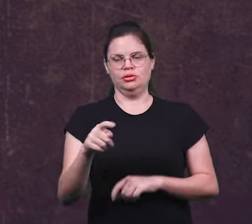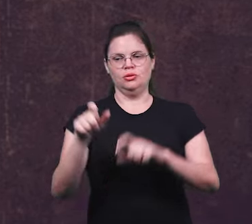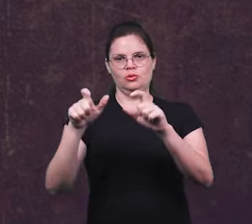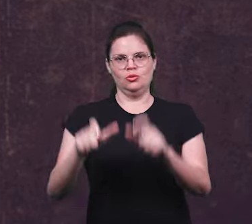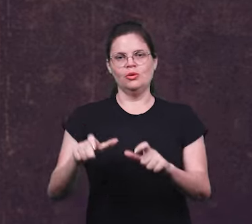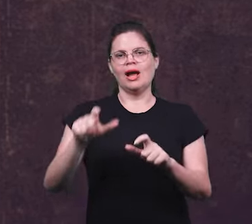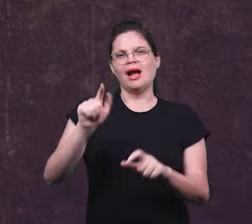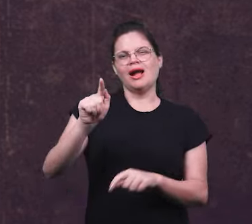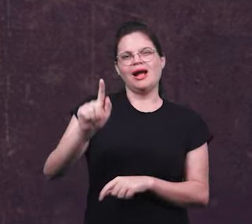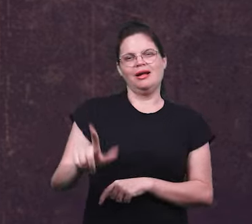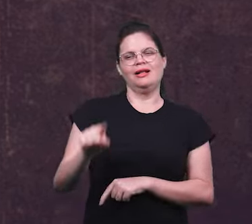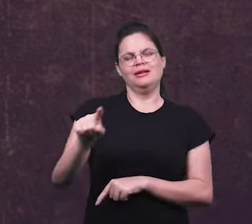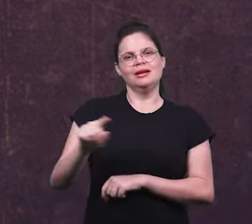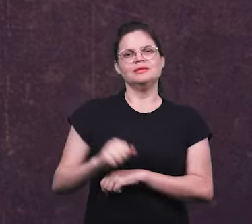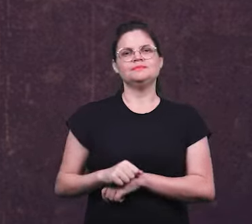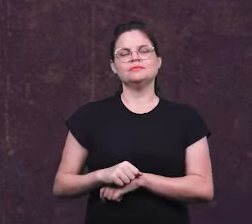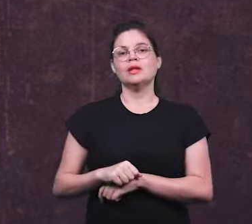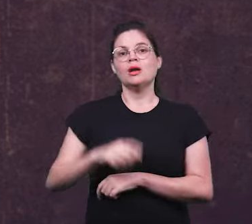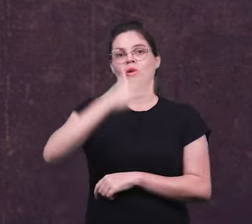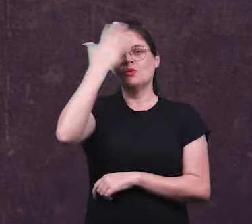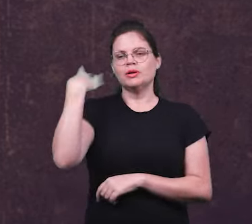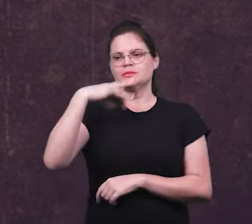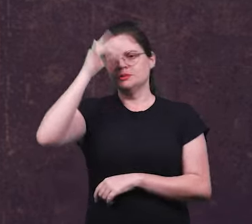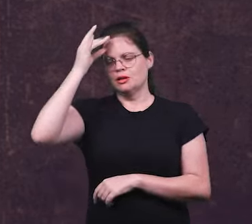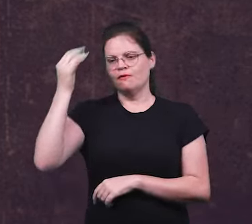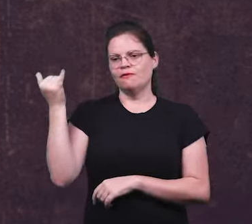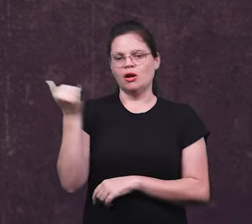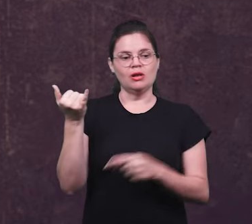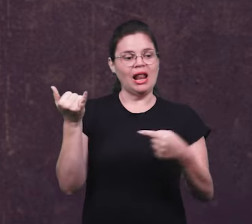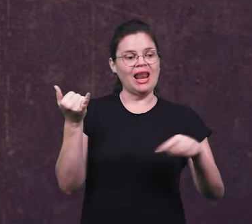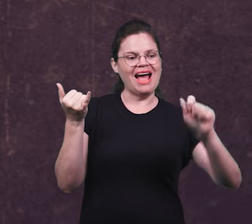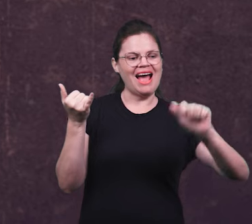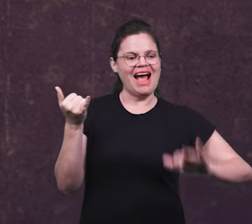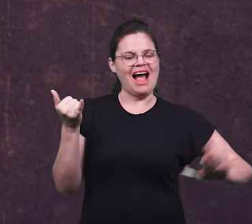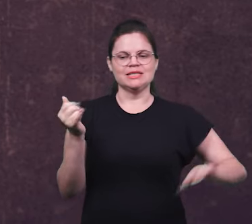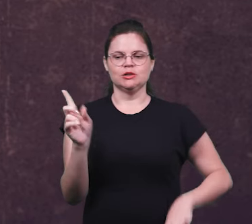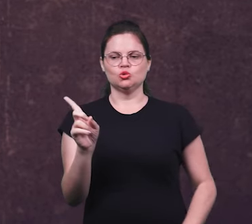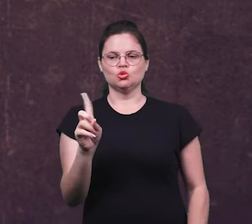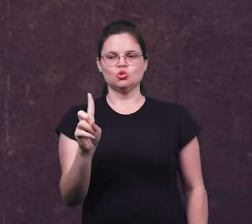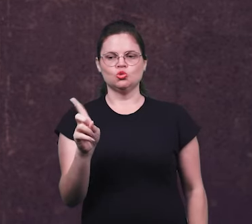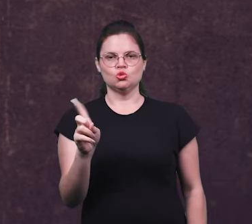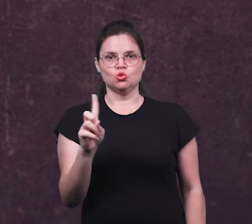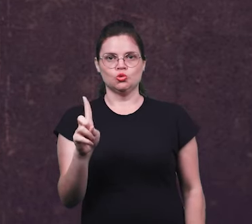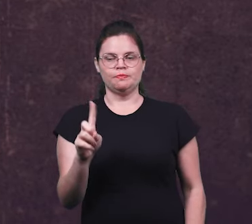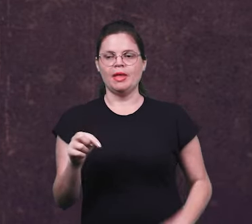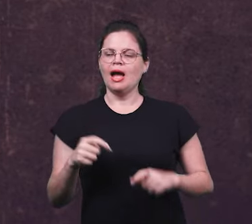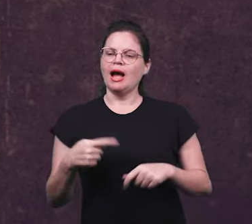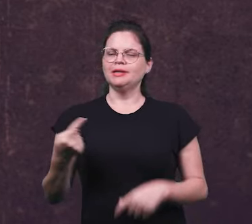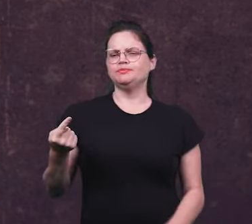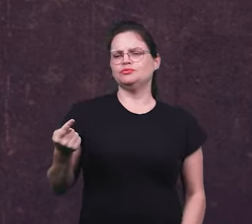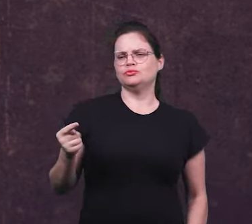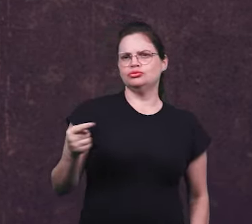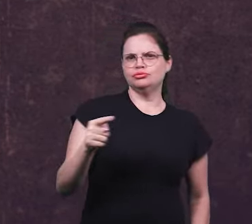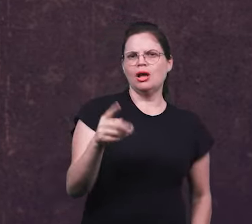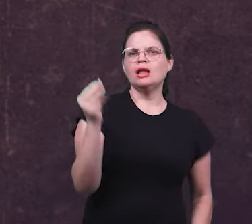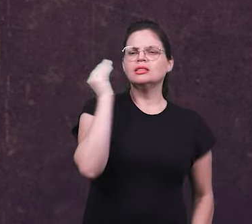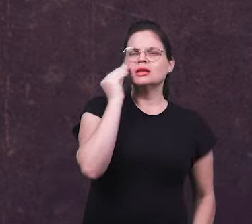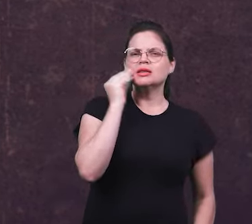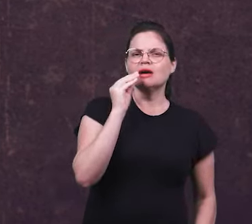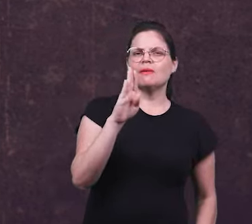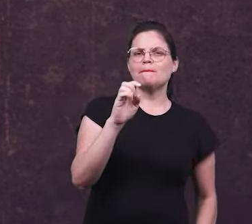pelo Espírito Santo de anunciar a palavra na Ásia." Versículo 7, "E quando chegaram a Mísia, intentavam ir para a Bitínia,